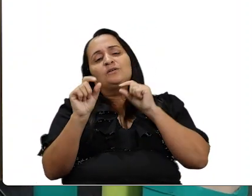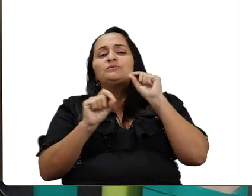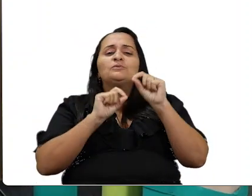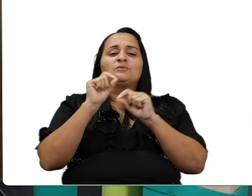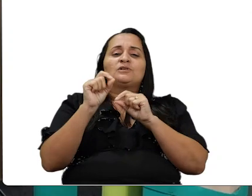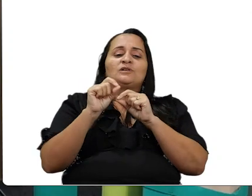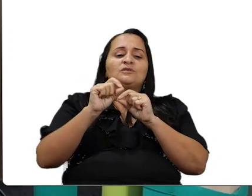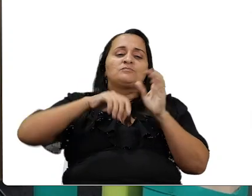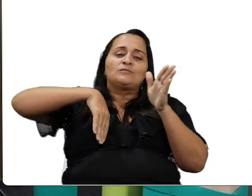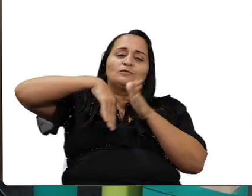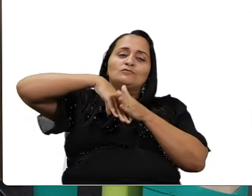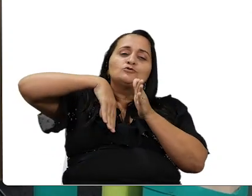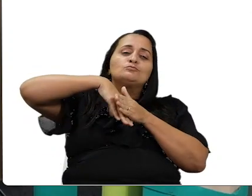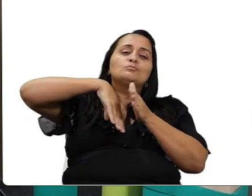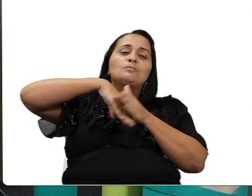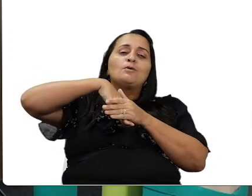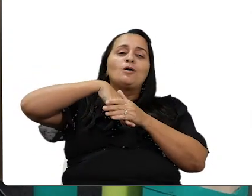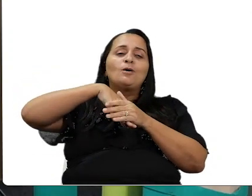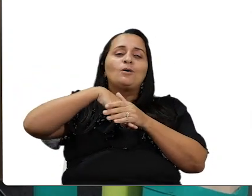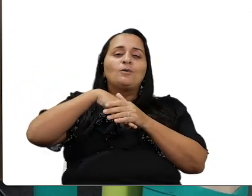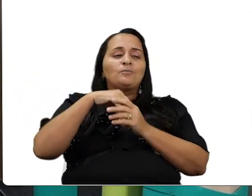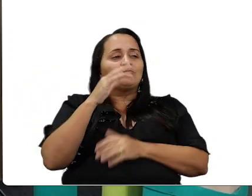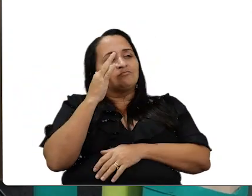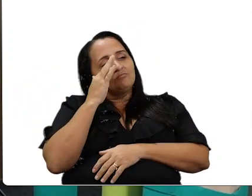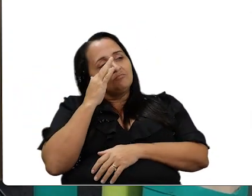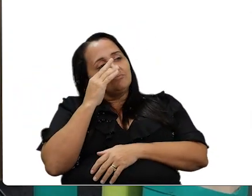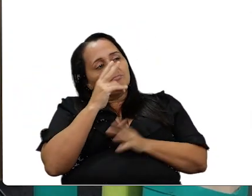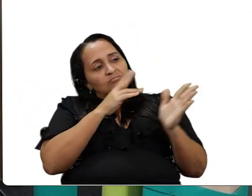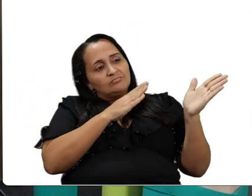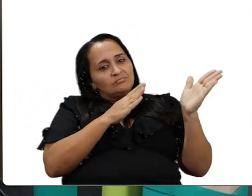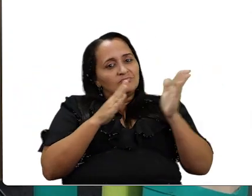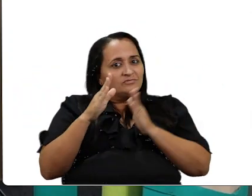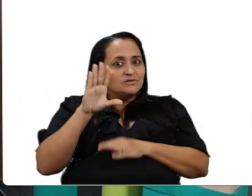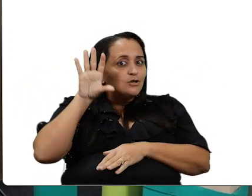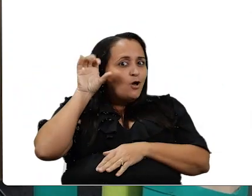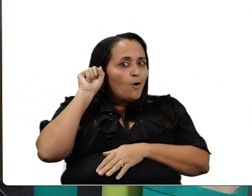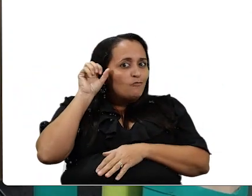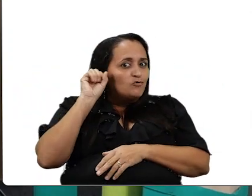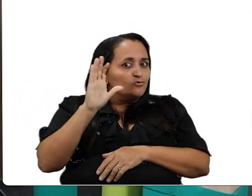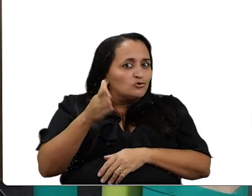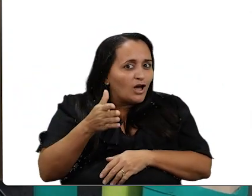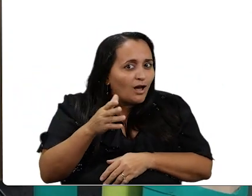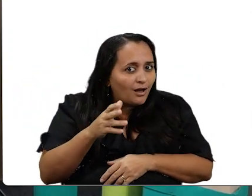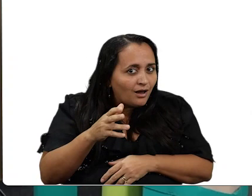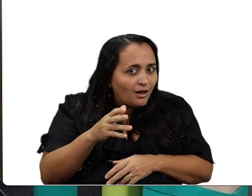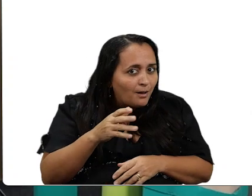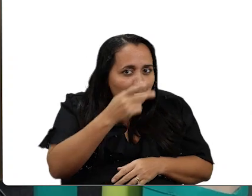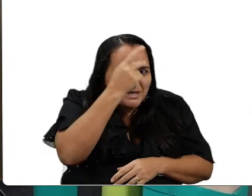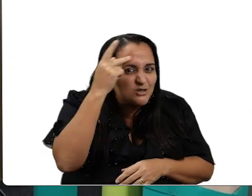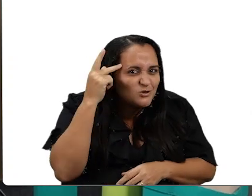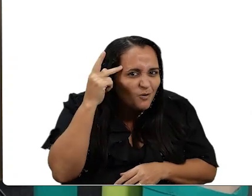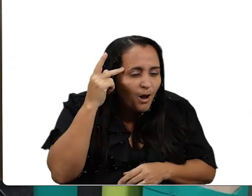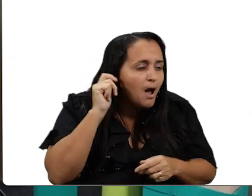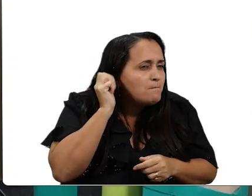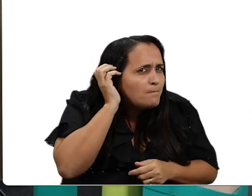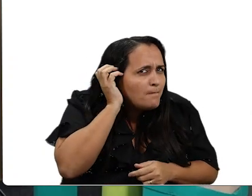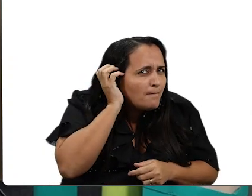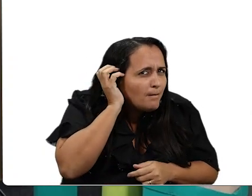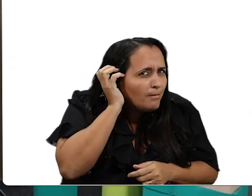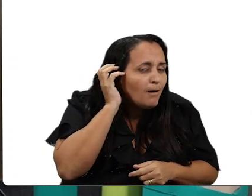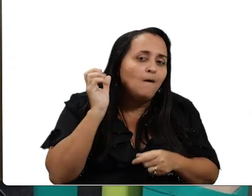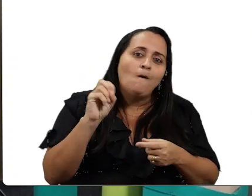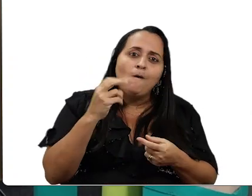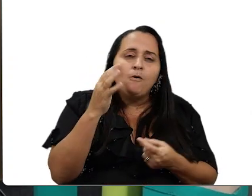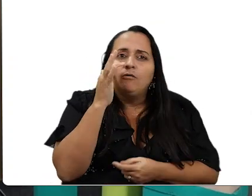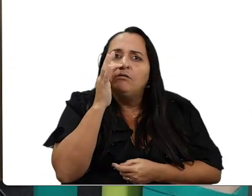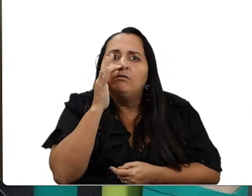futebol. Por acaso você já ouviu uma partida de futebol? Ou já assistiu pela TV? Toda partida de